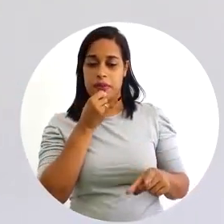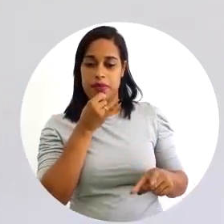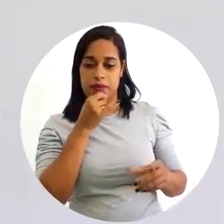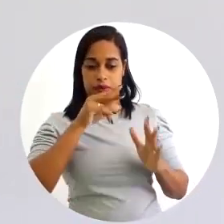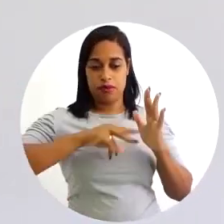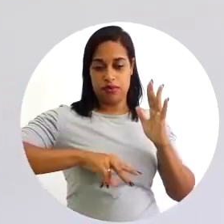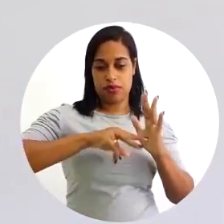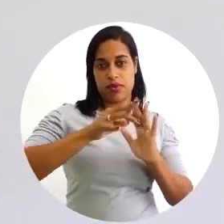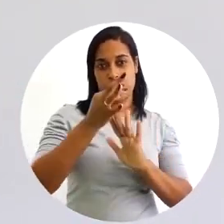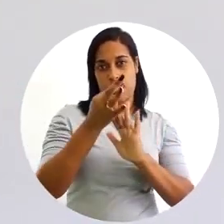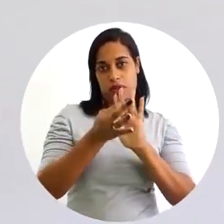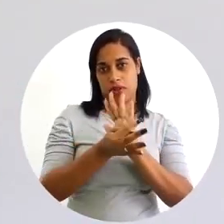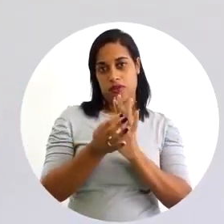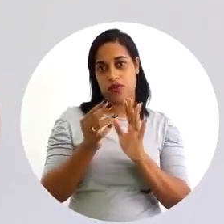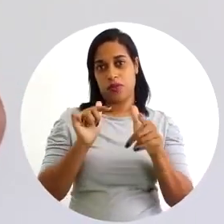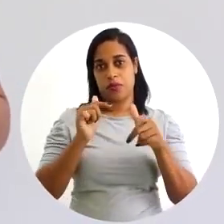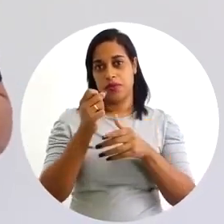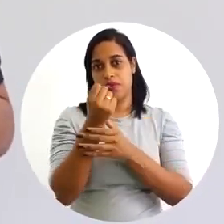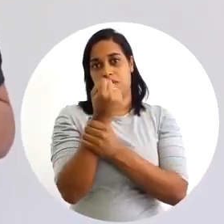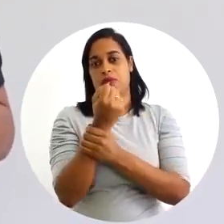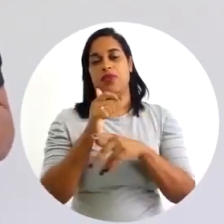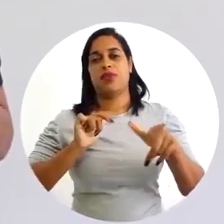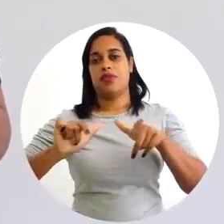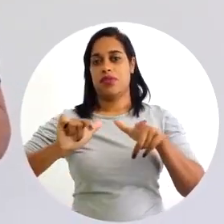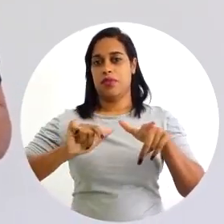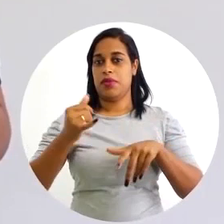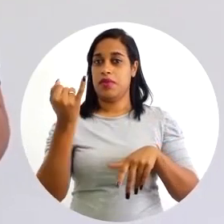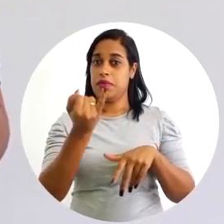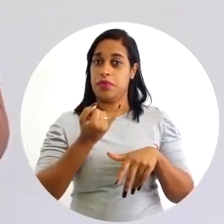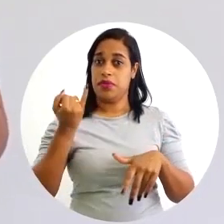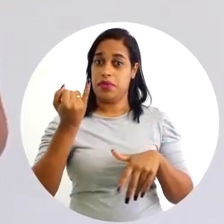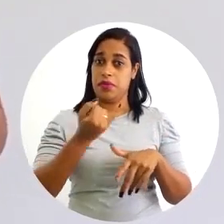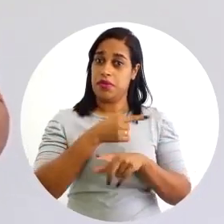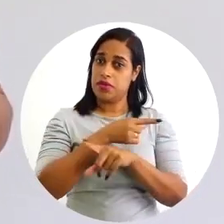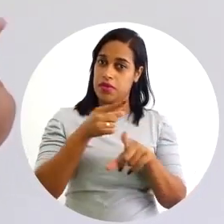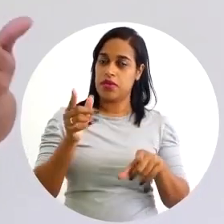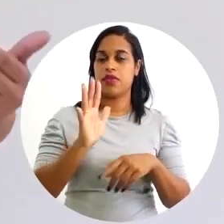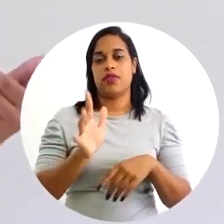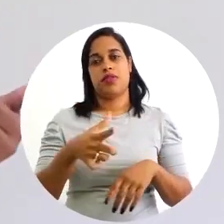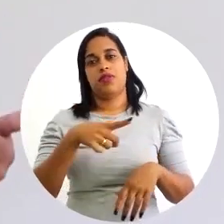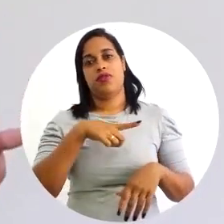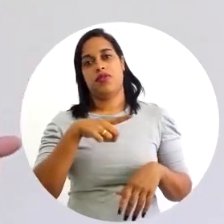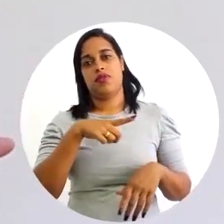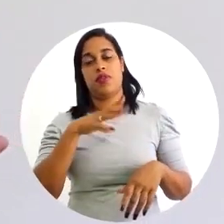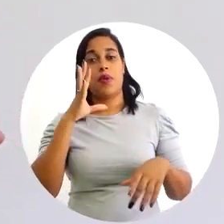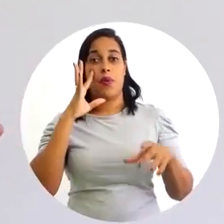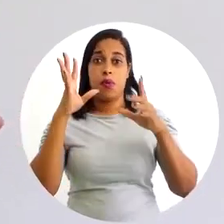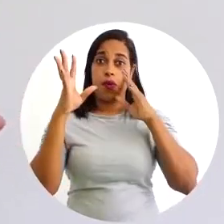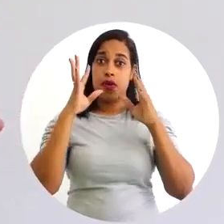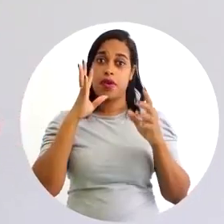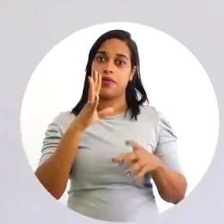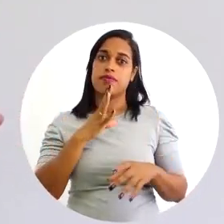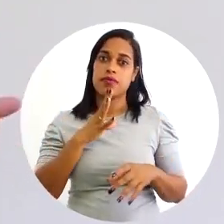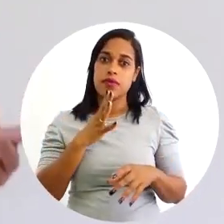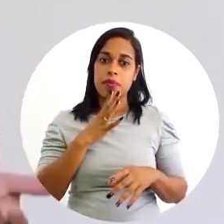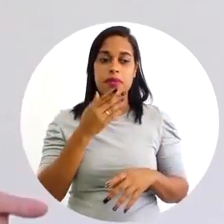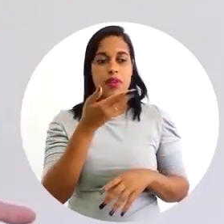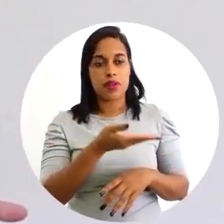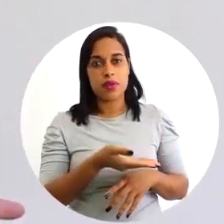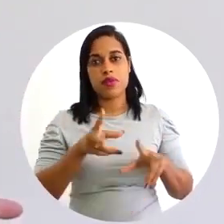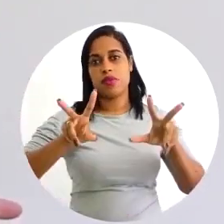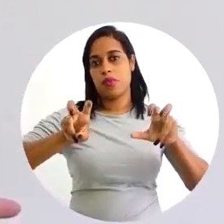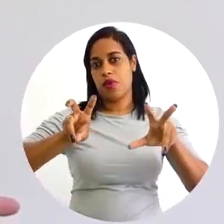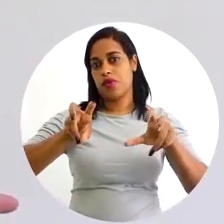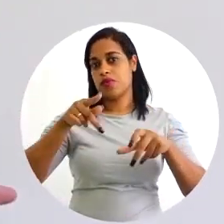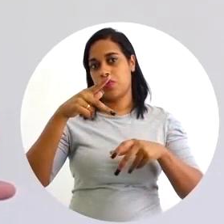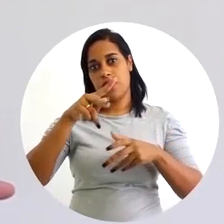ler um texto sobre segurança do trabalho, é muito importante que você já tenha um conhecimento sobre o assunto